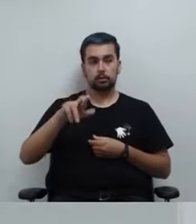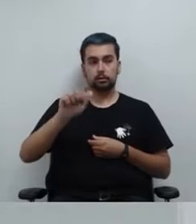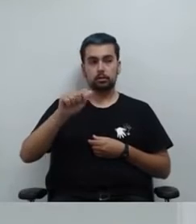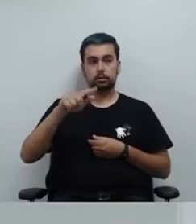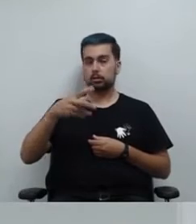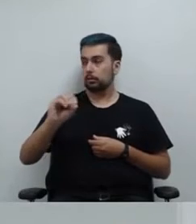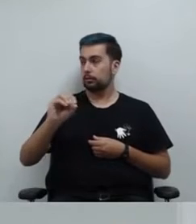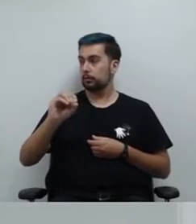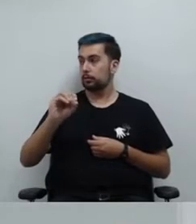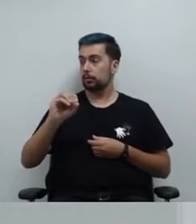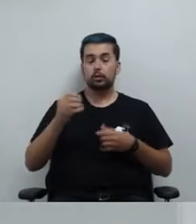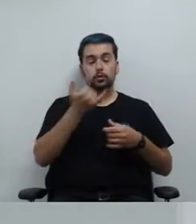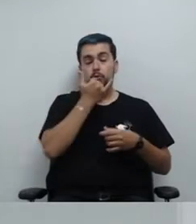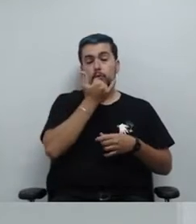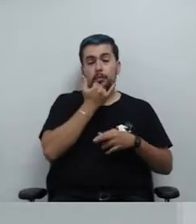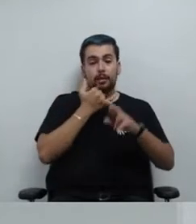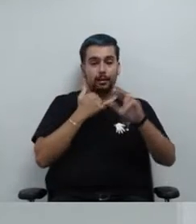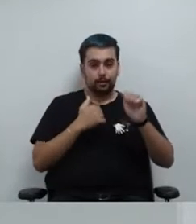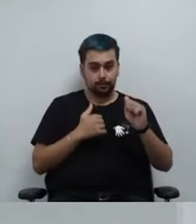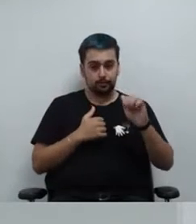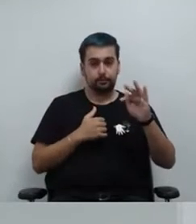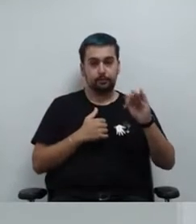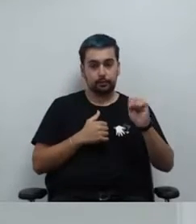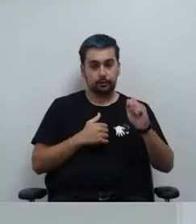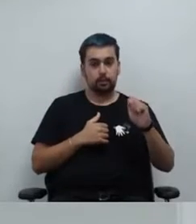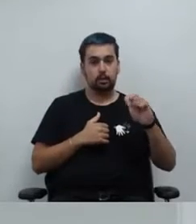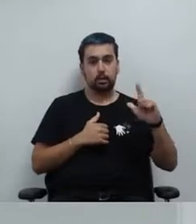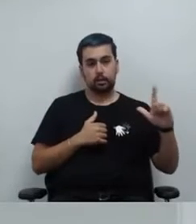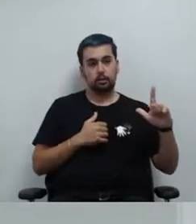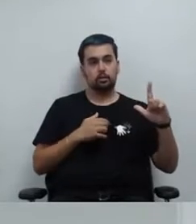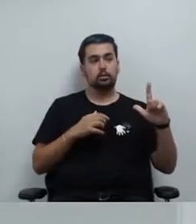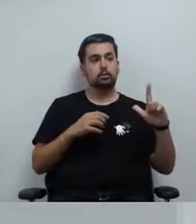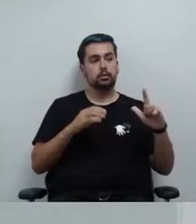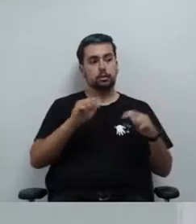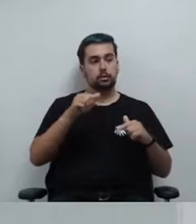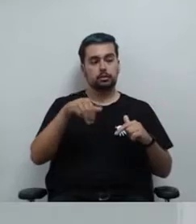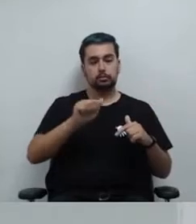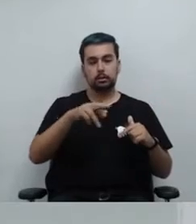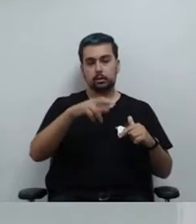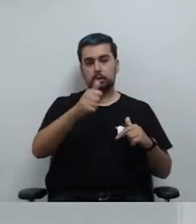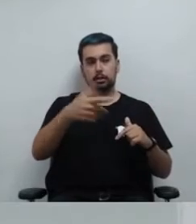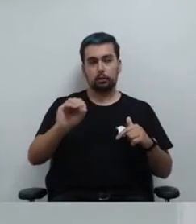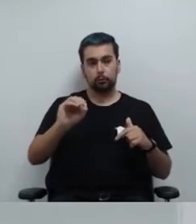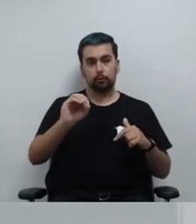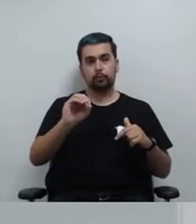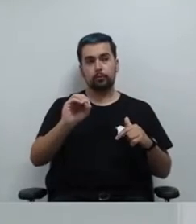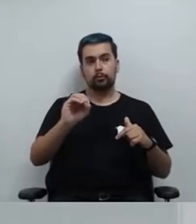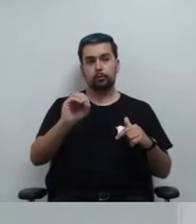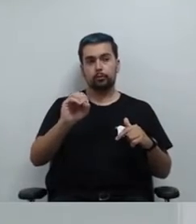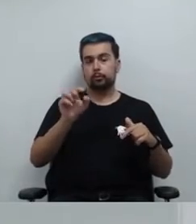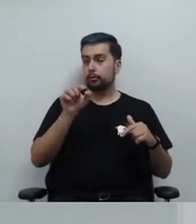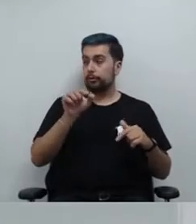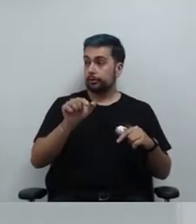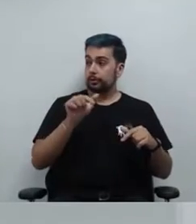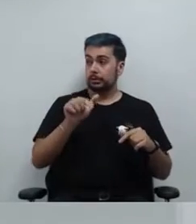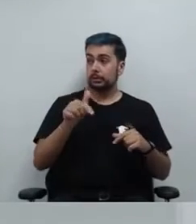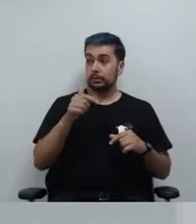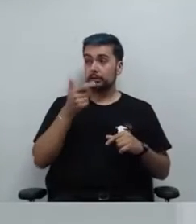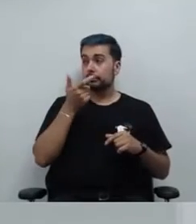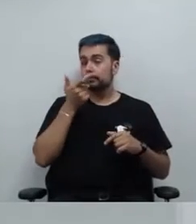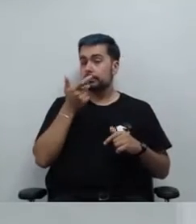Rafael Camarão. Gostaria que Vossa Excelência transmitisse os meus